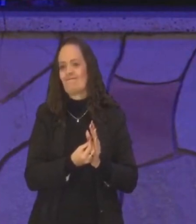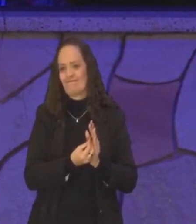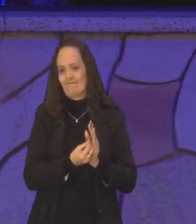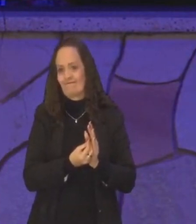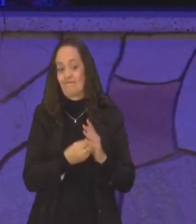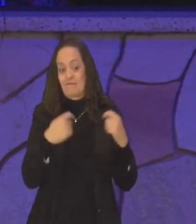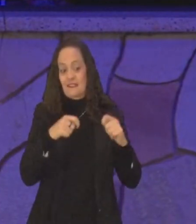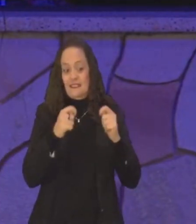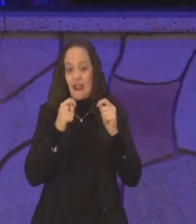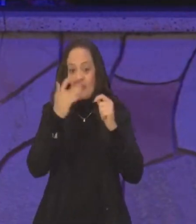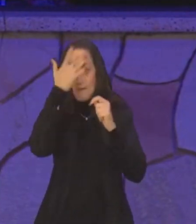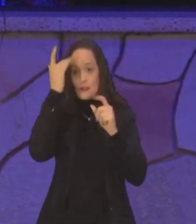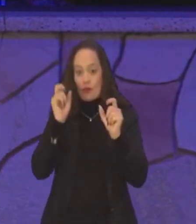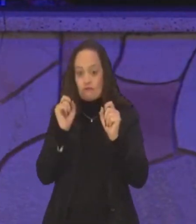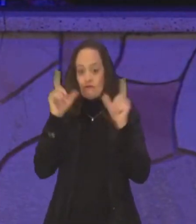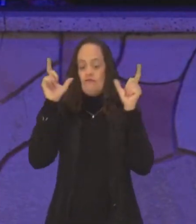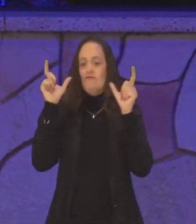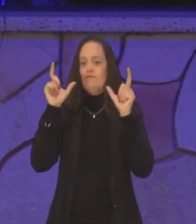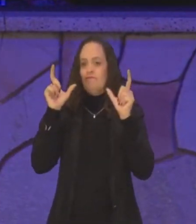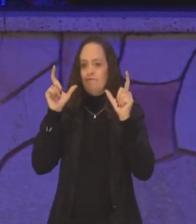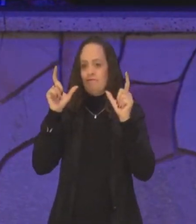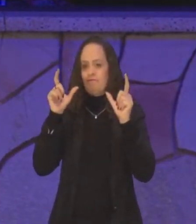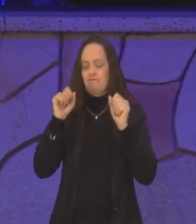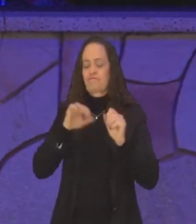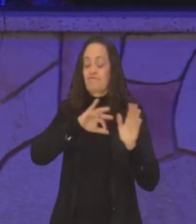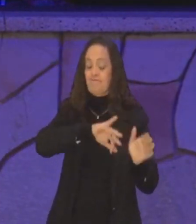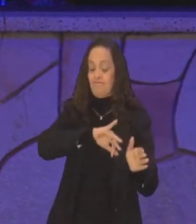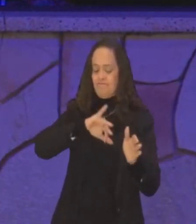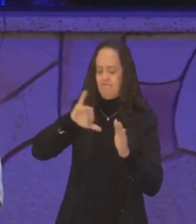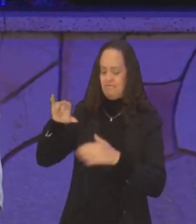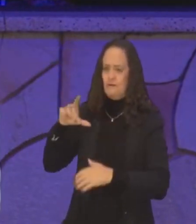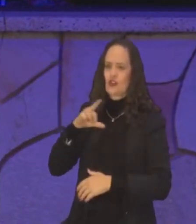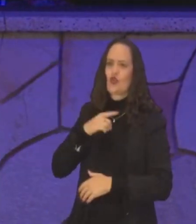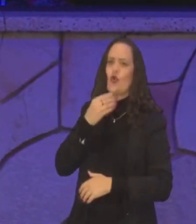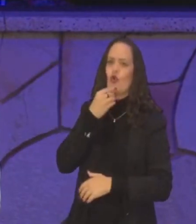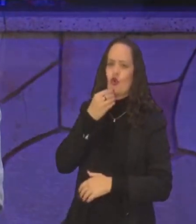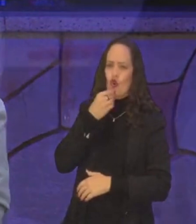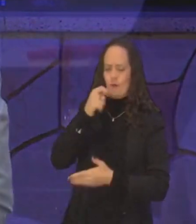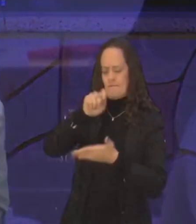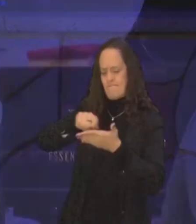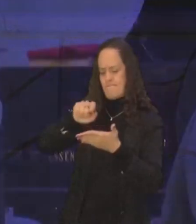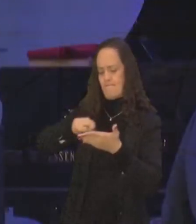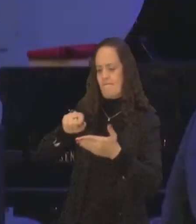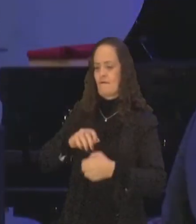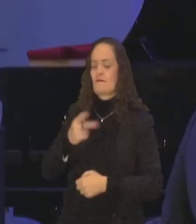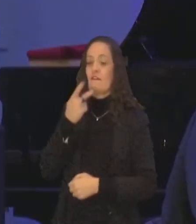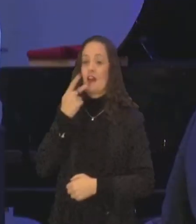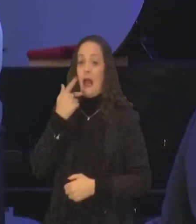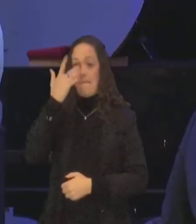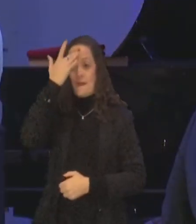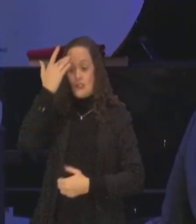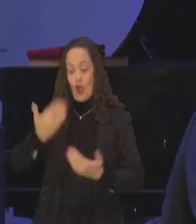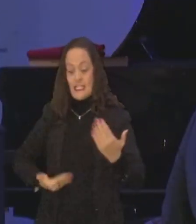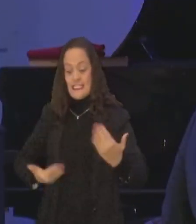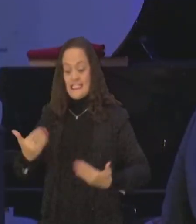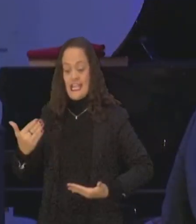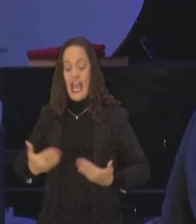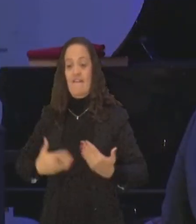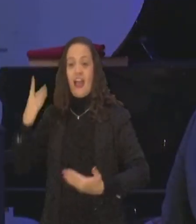pessoas. Há um teólogo comentando esse texto, ele diz assim: os servos de Satanás haviam entrado